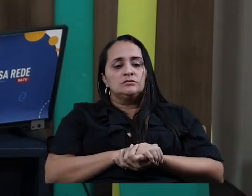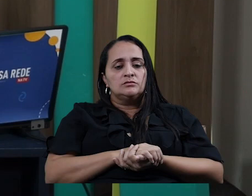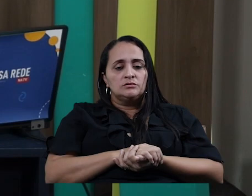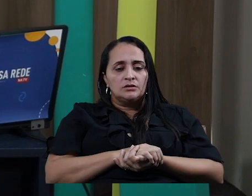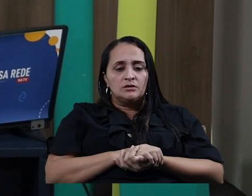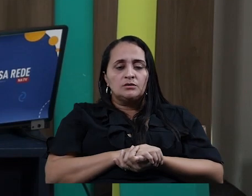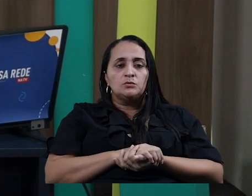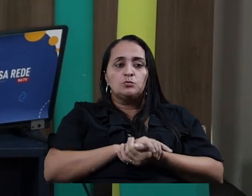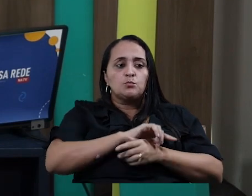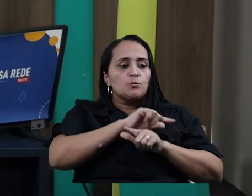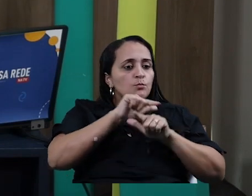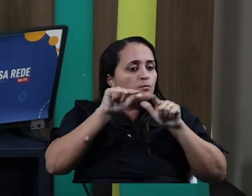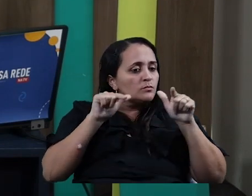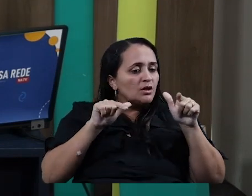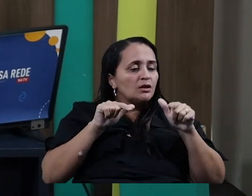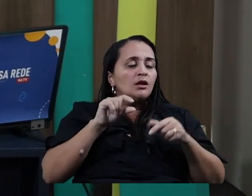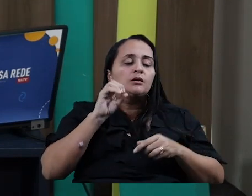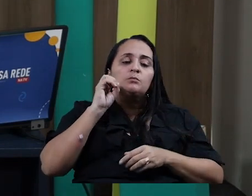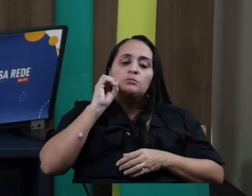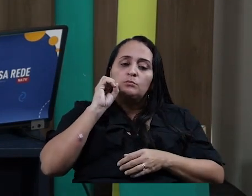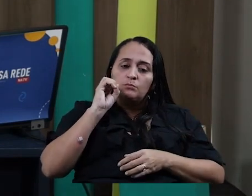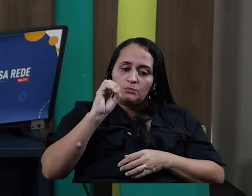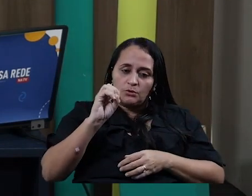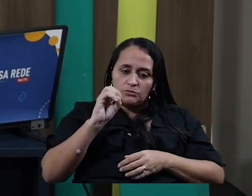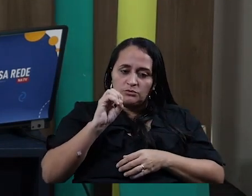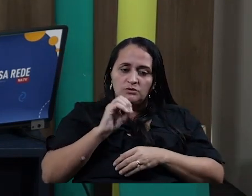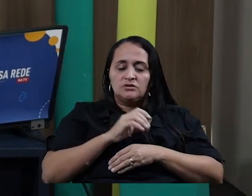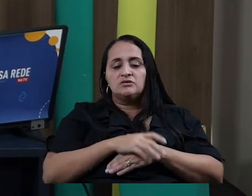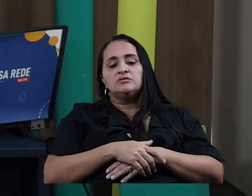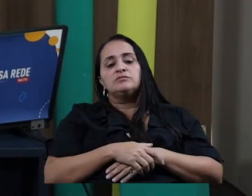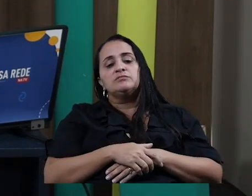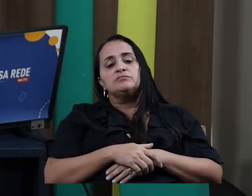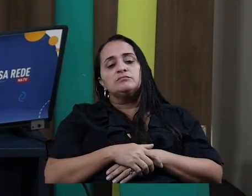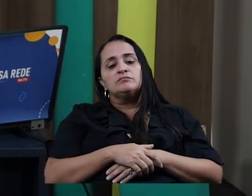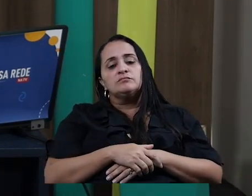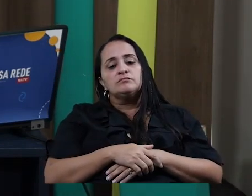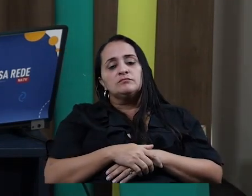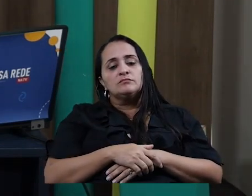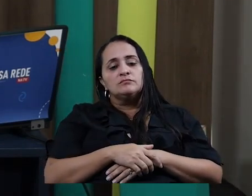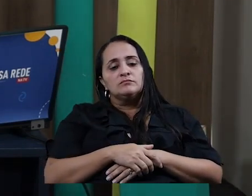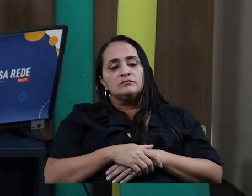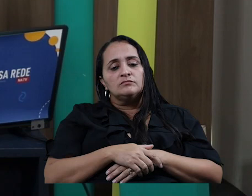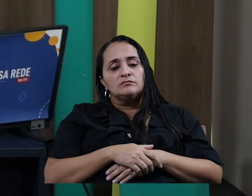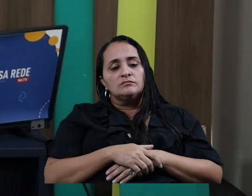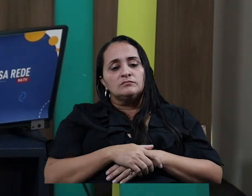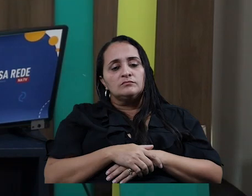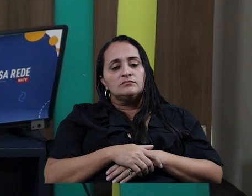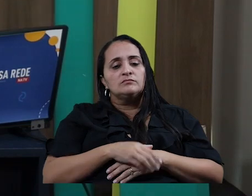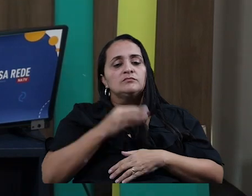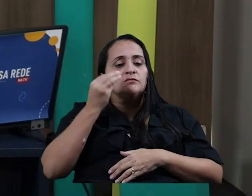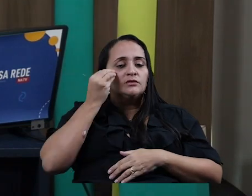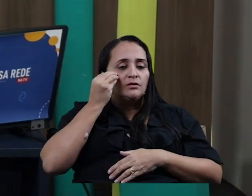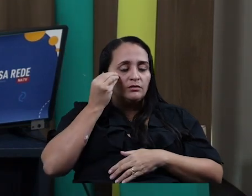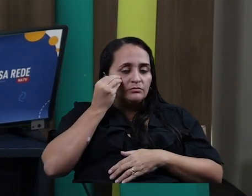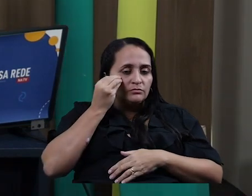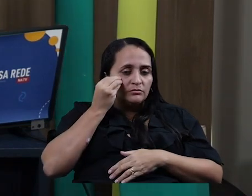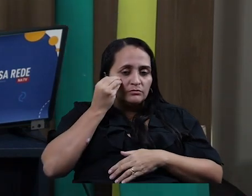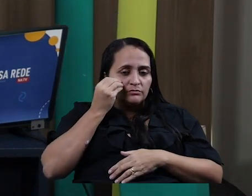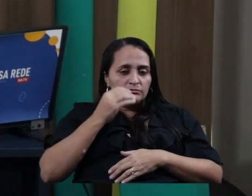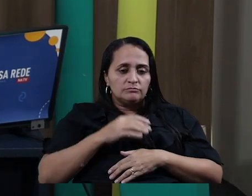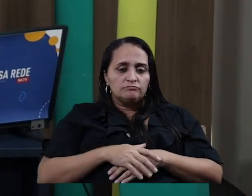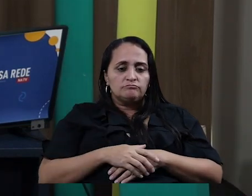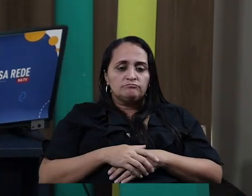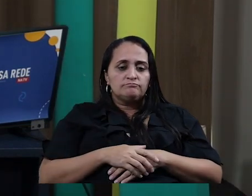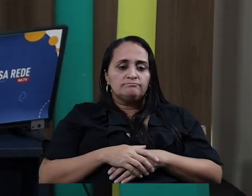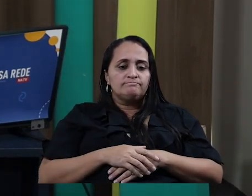É com o 0, viu? Caso você tenha errado. Já estamos chegando no final.